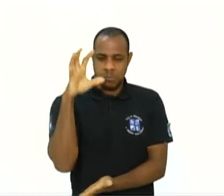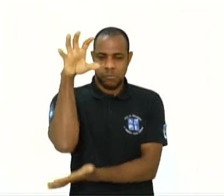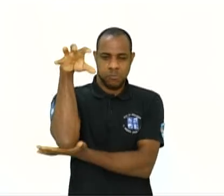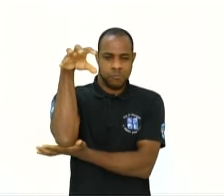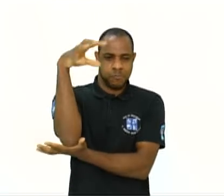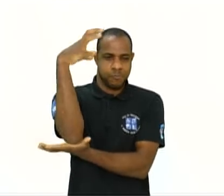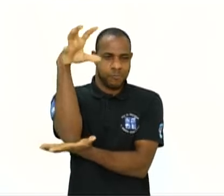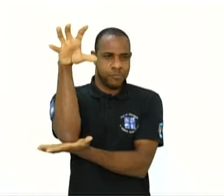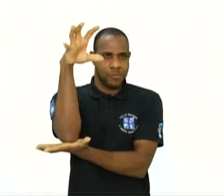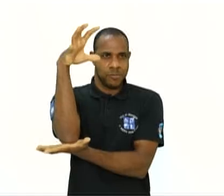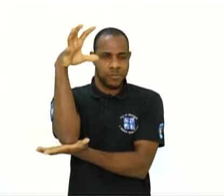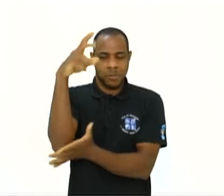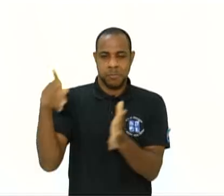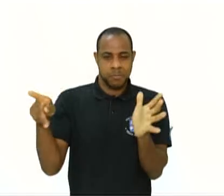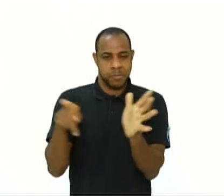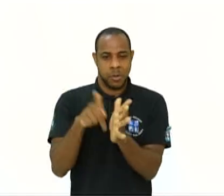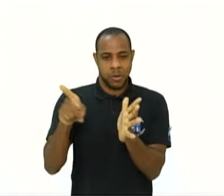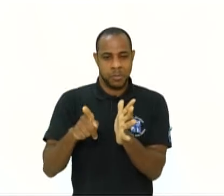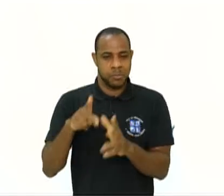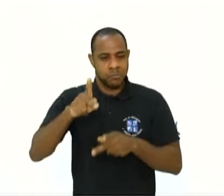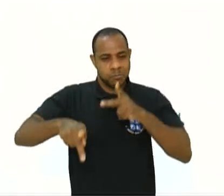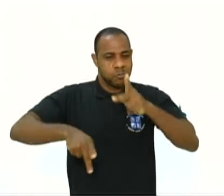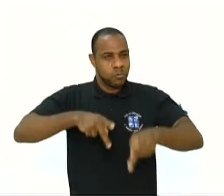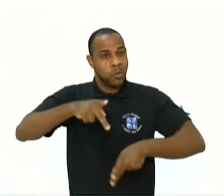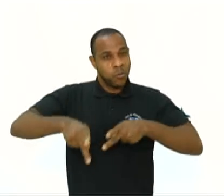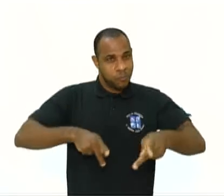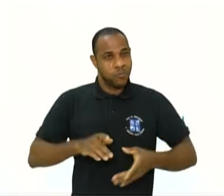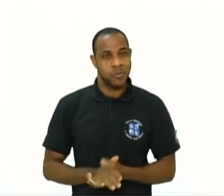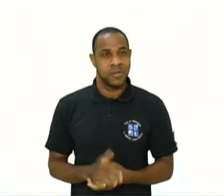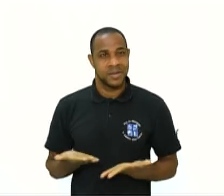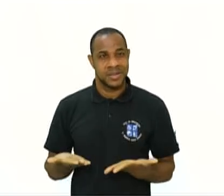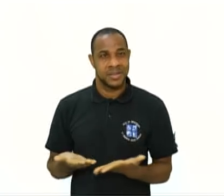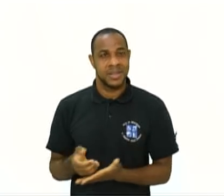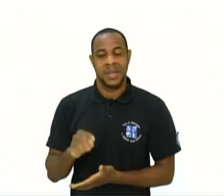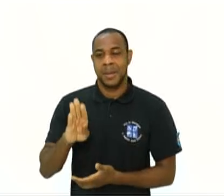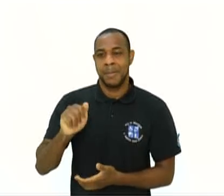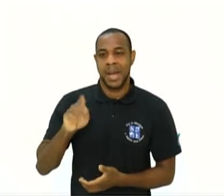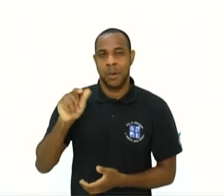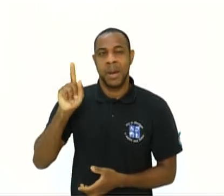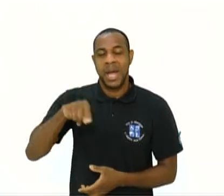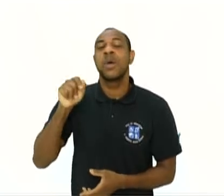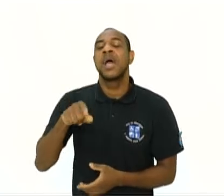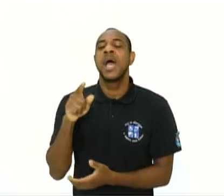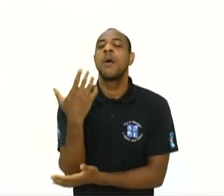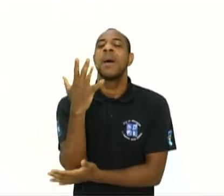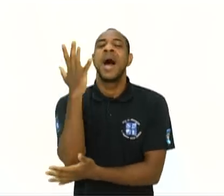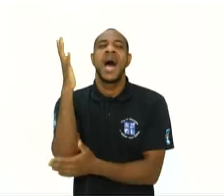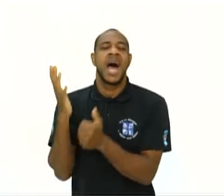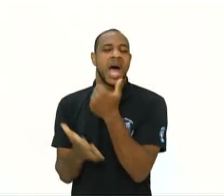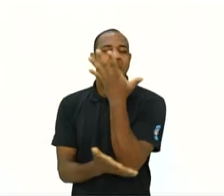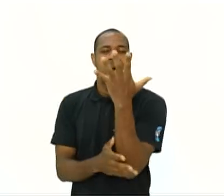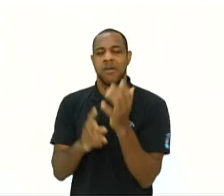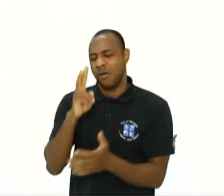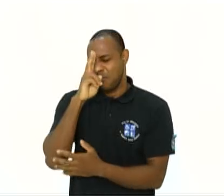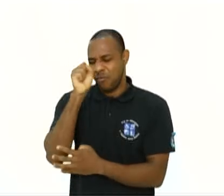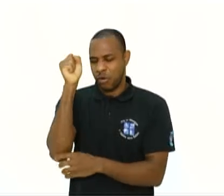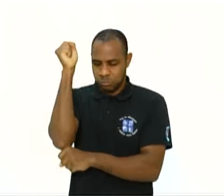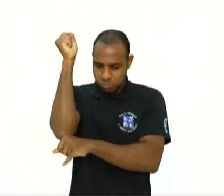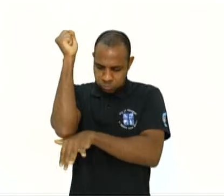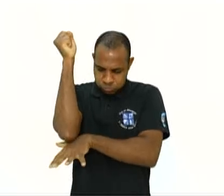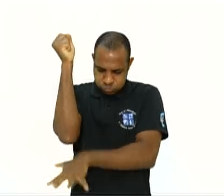se tornaram patrimônio de toda a gente. Então, baobá é uma árvore, né? Muito forte, de